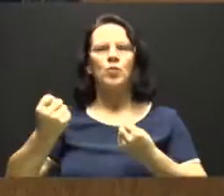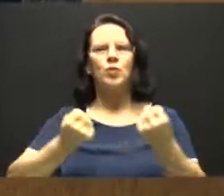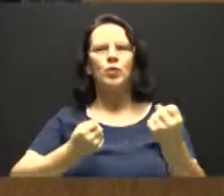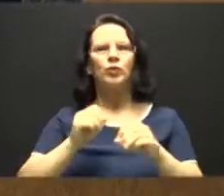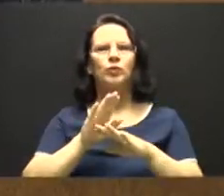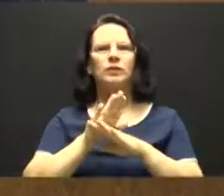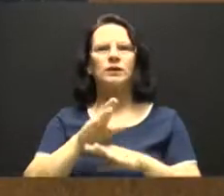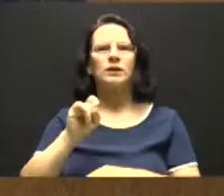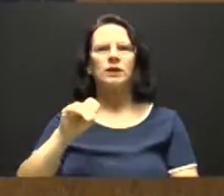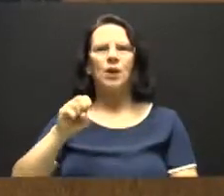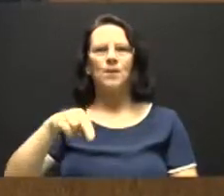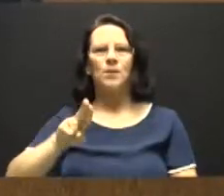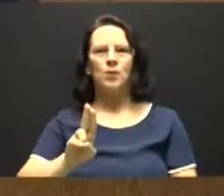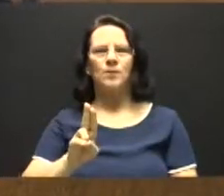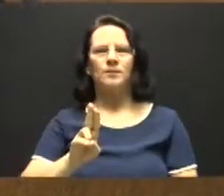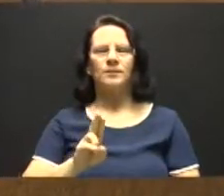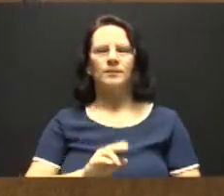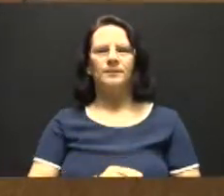do samu